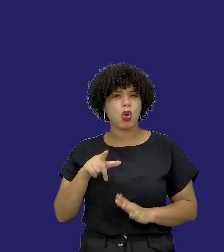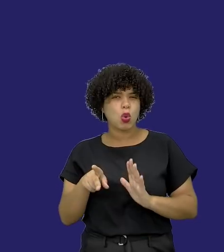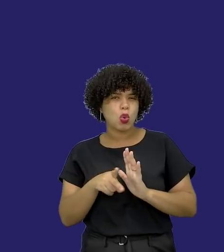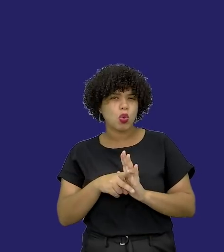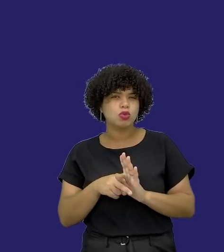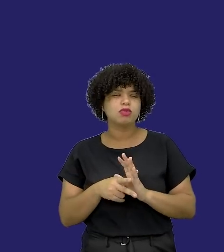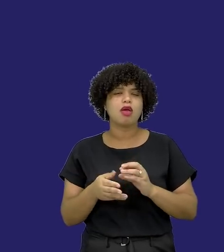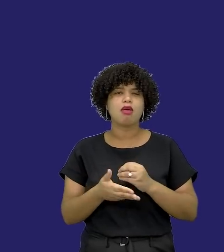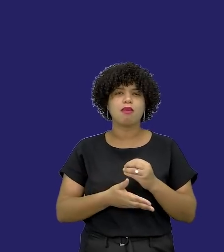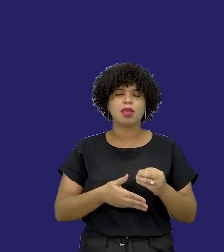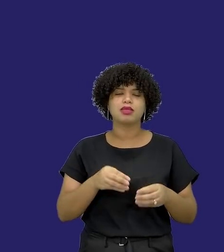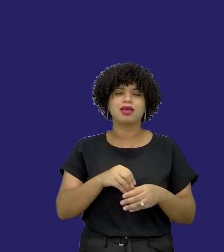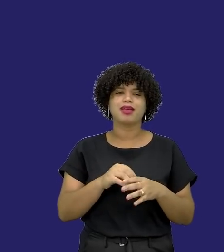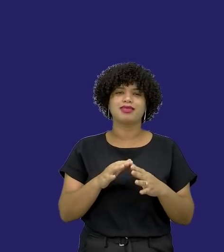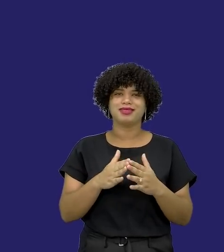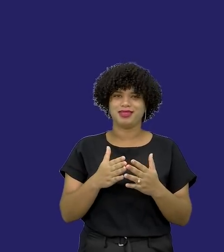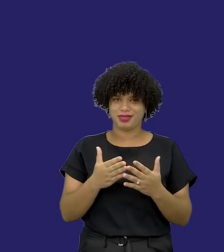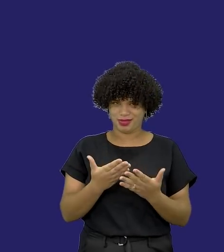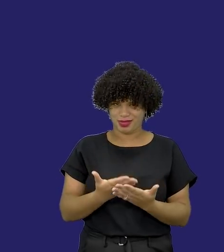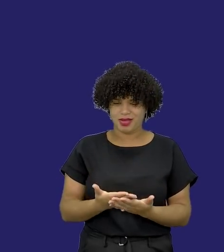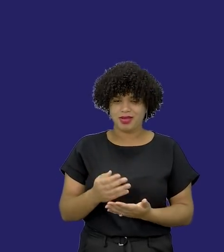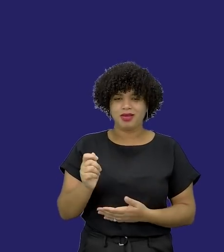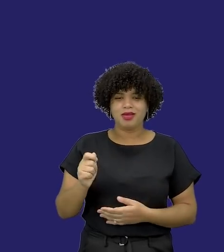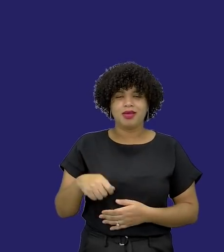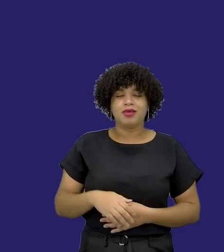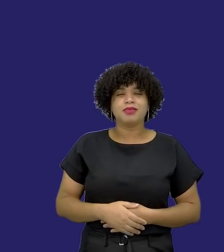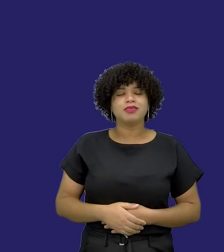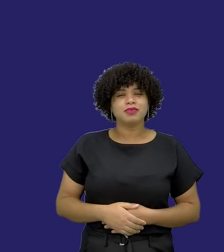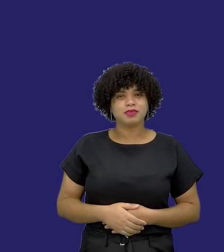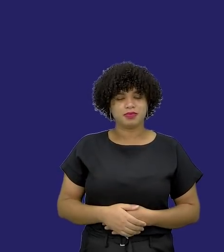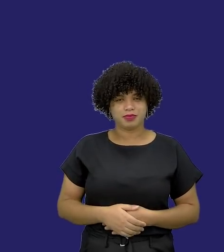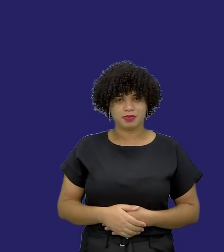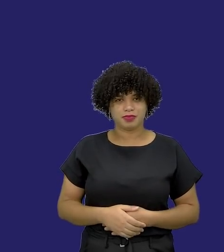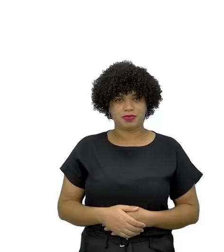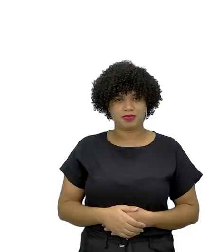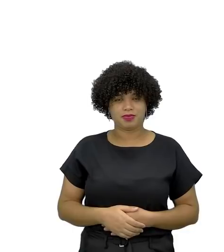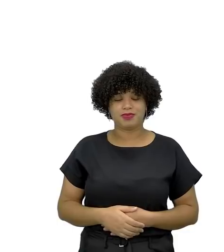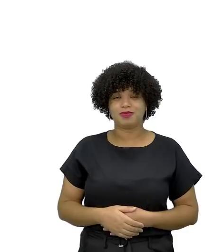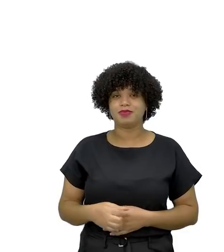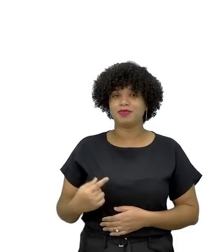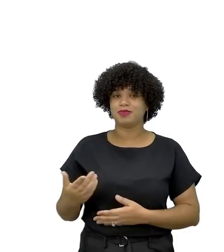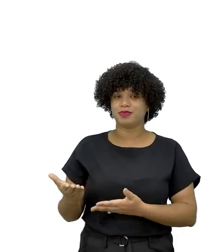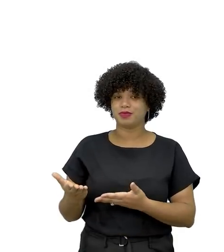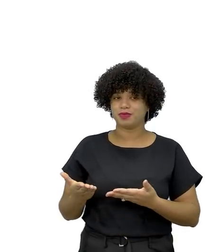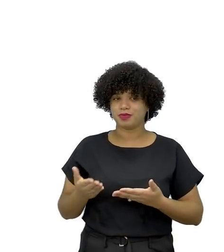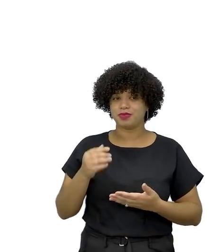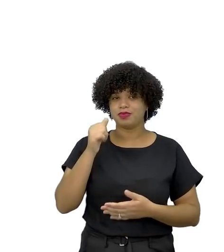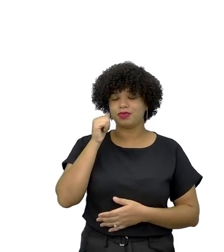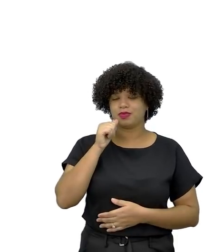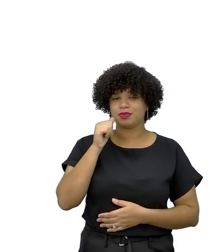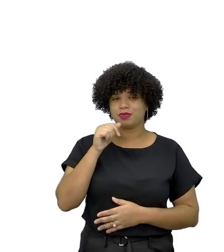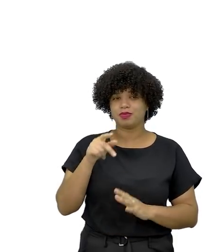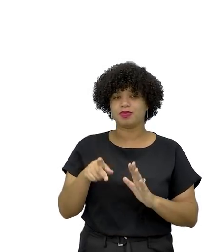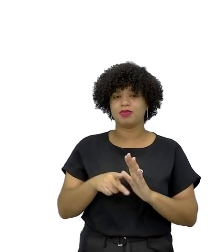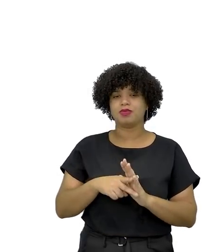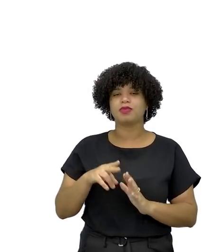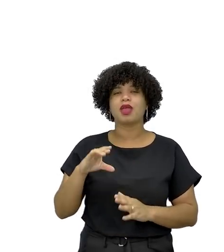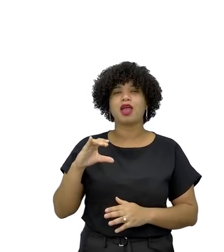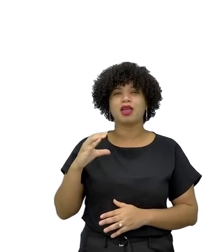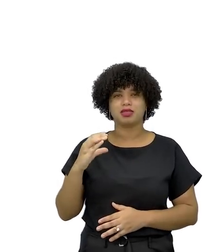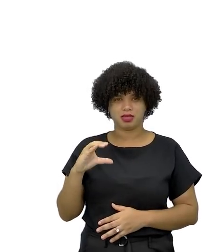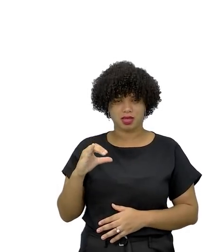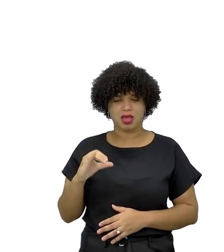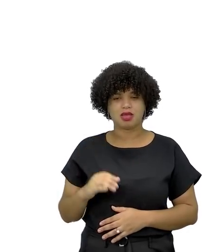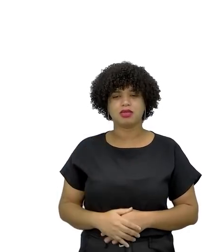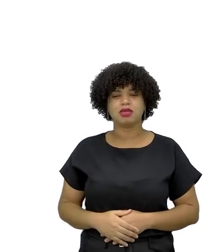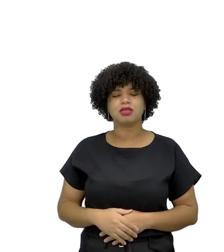nas escolas. Bom, aqui nós escolhemos a professora de ciências, ela escolheu esta